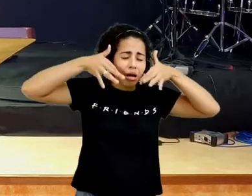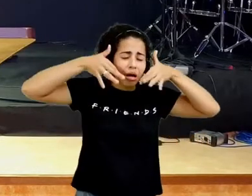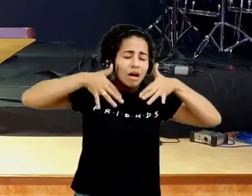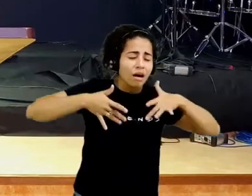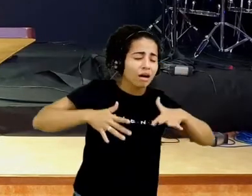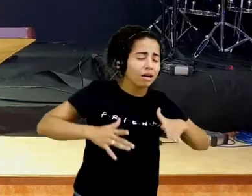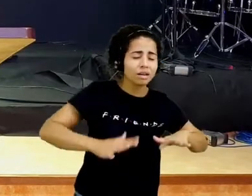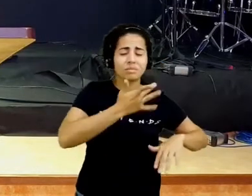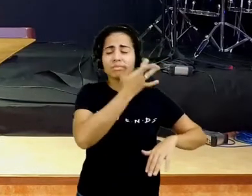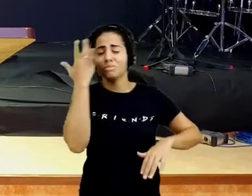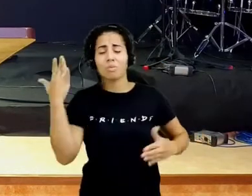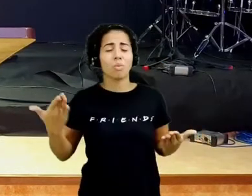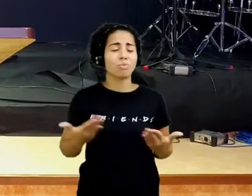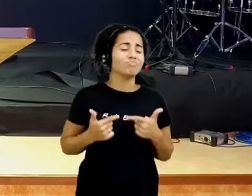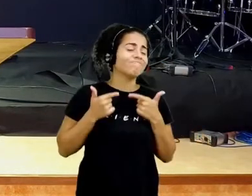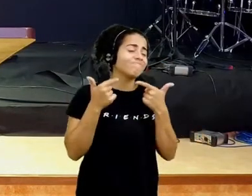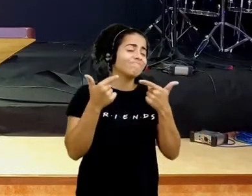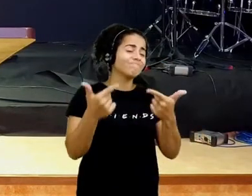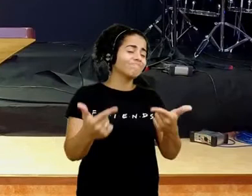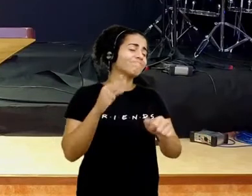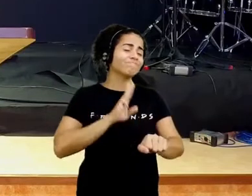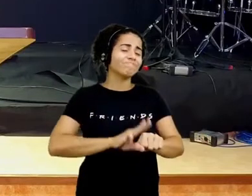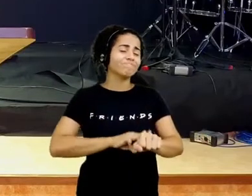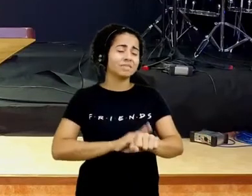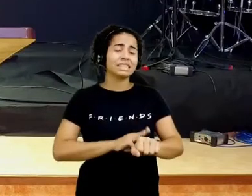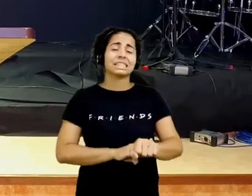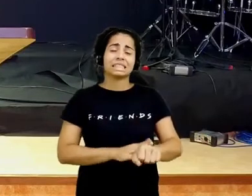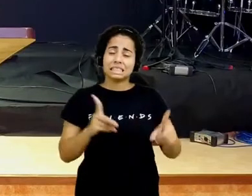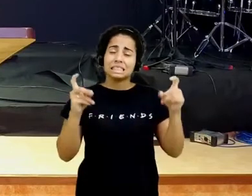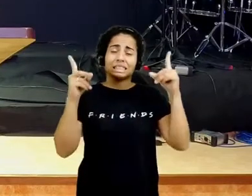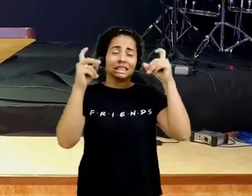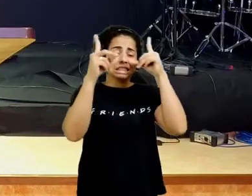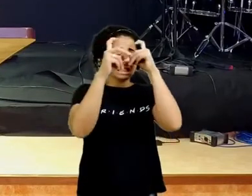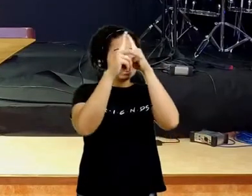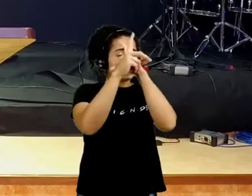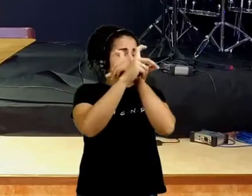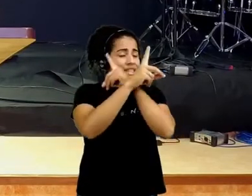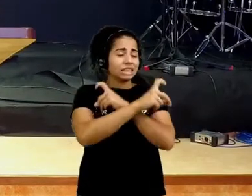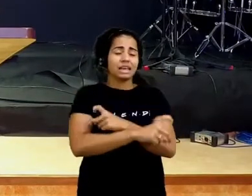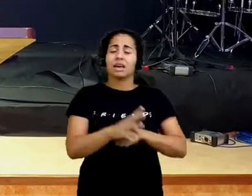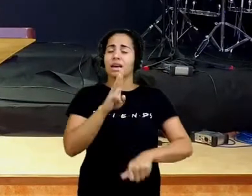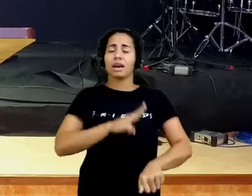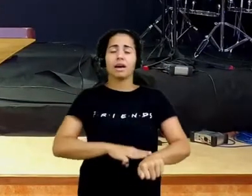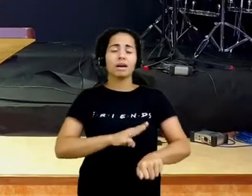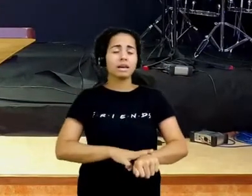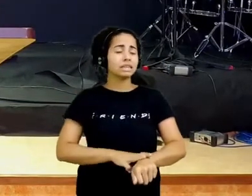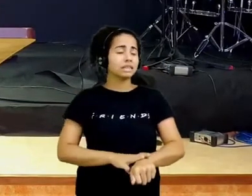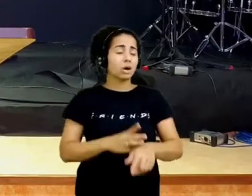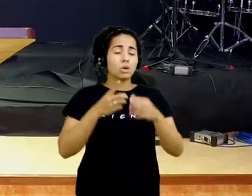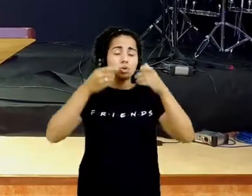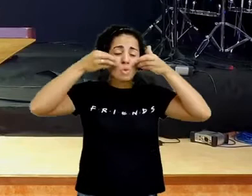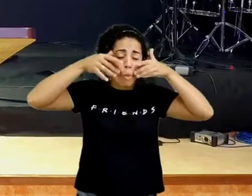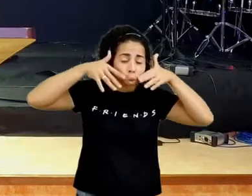estão atravessando, ó Pai, momentos cruciais, difíceis, momento, meu Deus, de